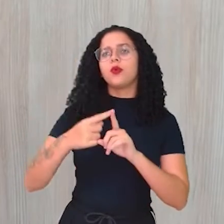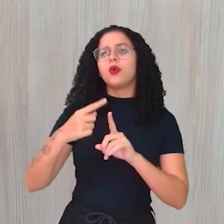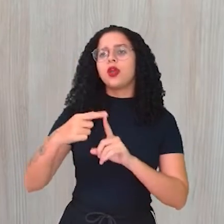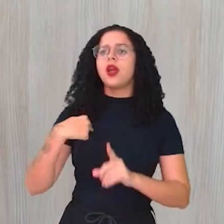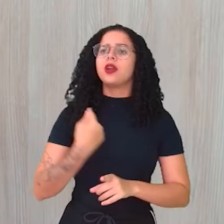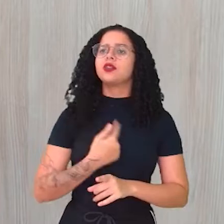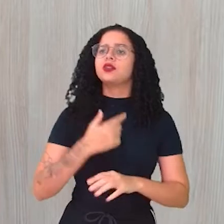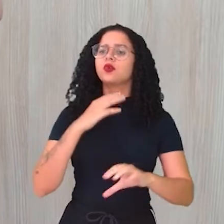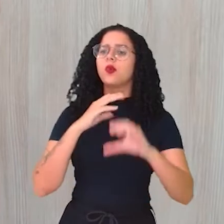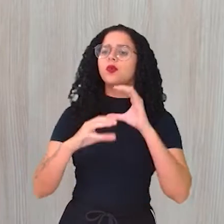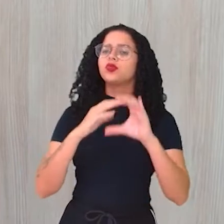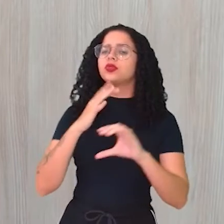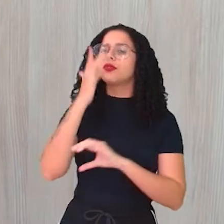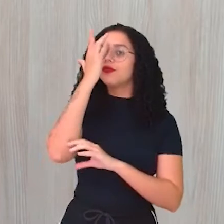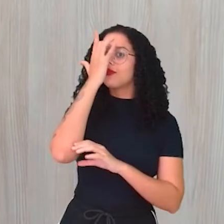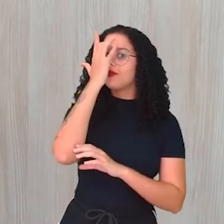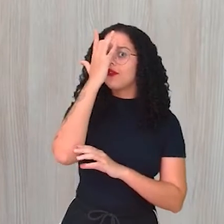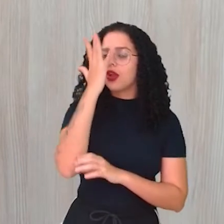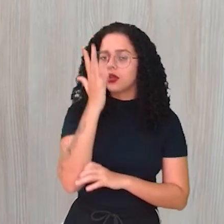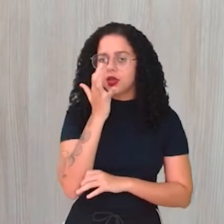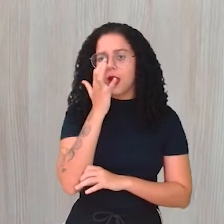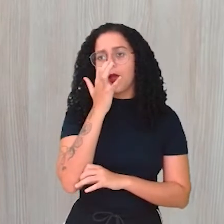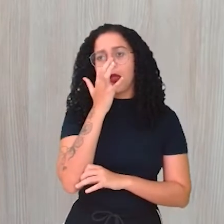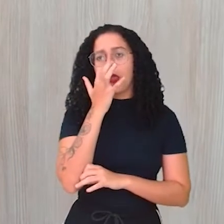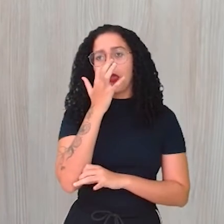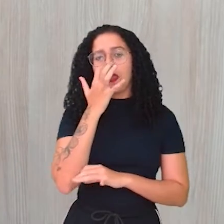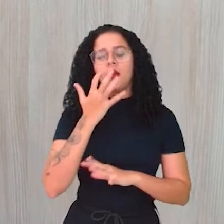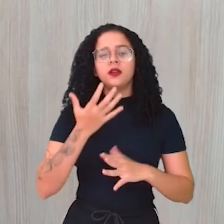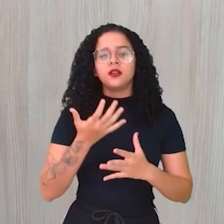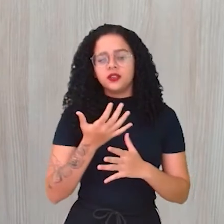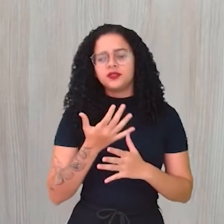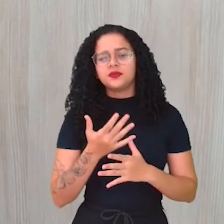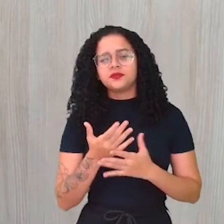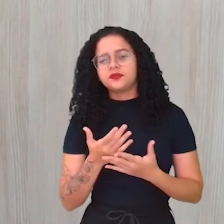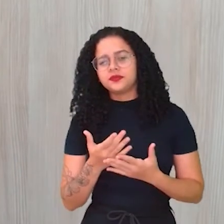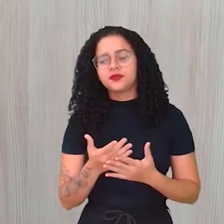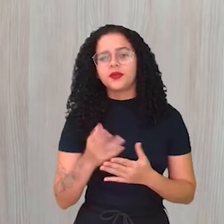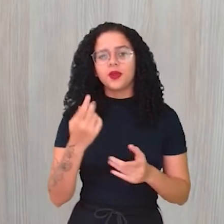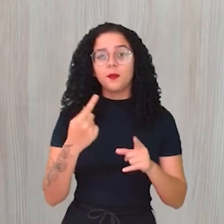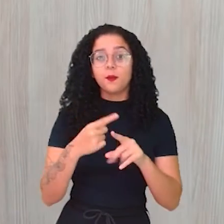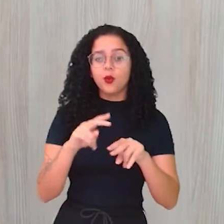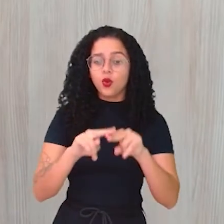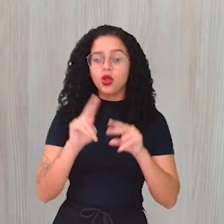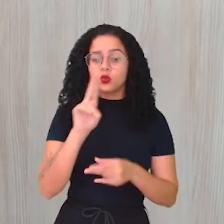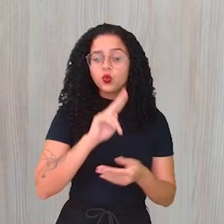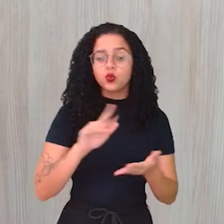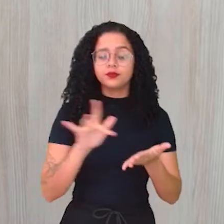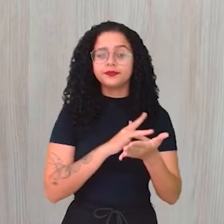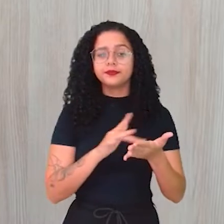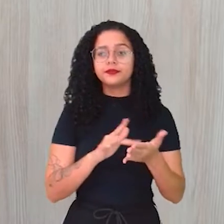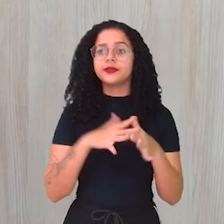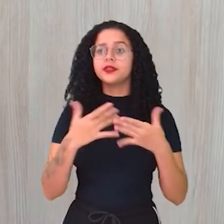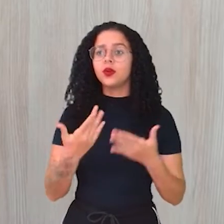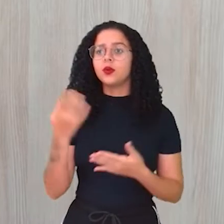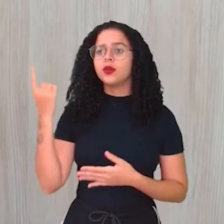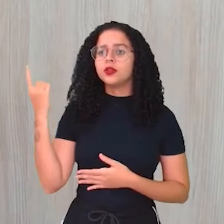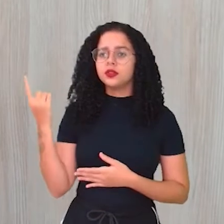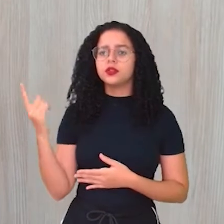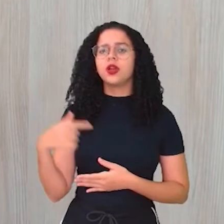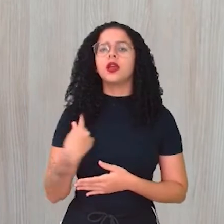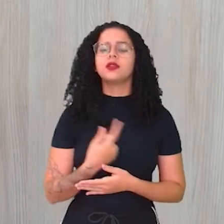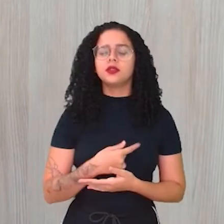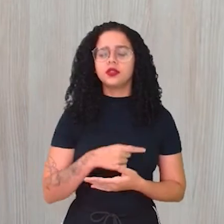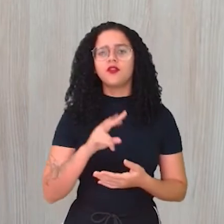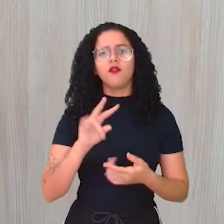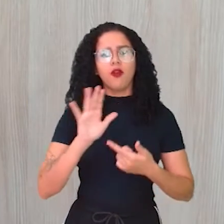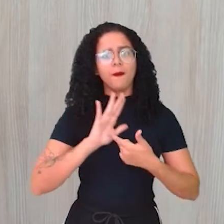maneira tão fácil, vamos dizer assim, né, a partir do uso das tecnologias digitais, e com isso a gente vai trazer muito essa questão